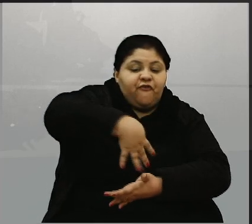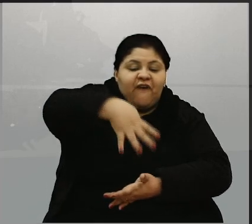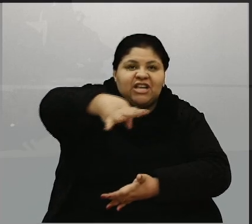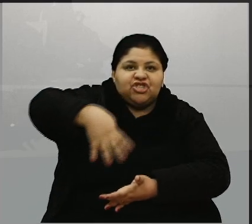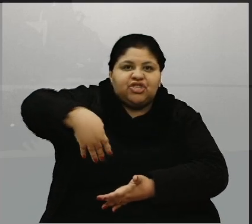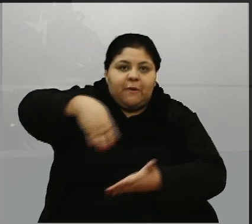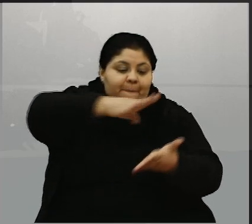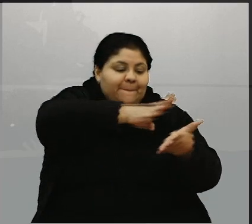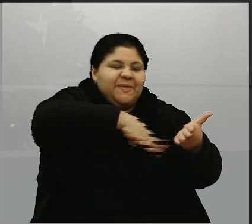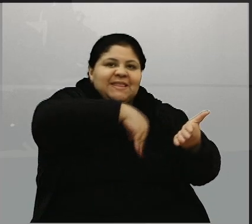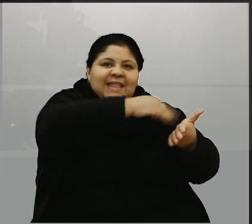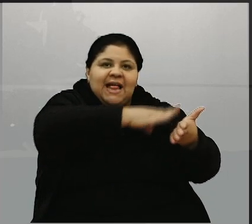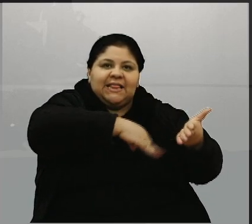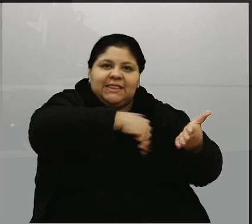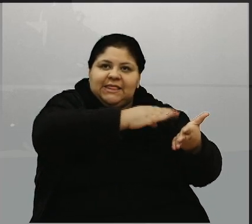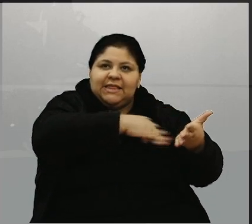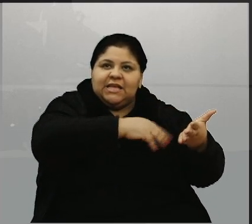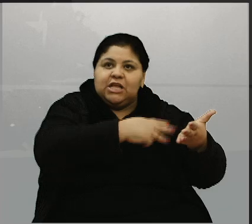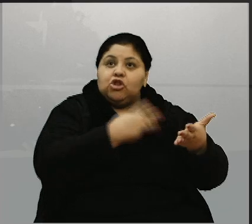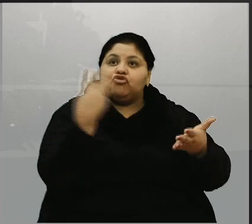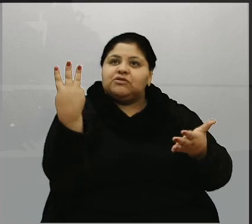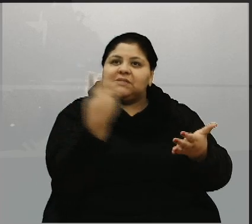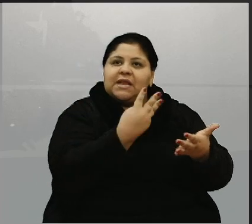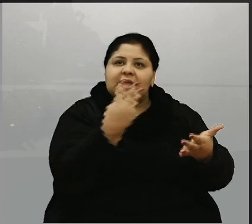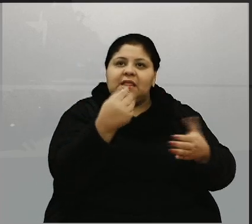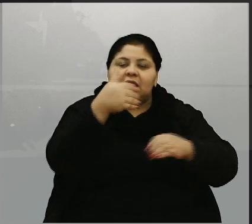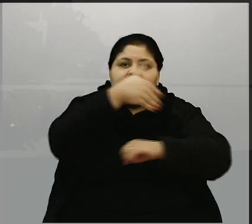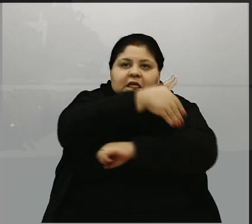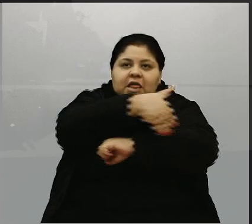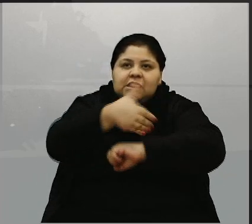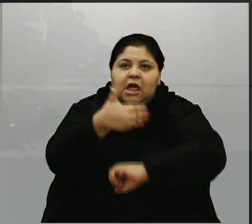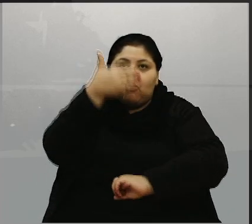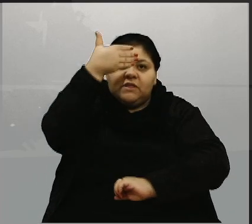nesses 3 cruzamentos, inclusive aquela rua da frente, que é uma